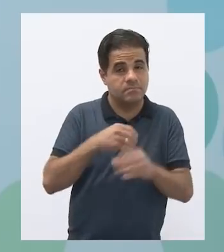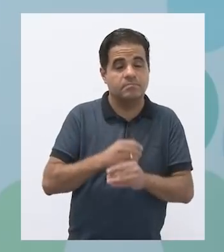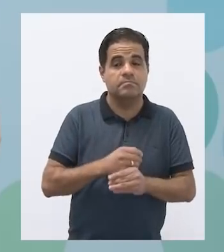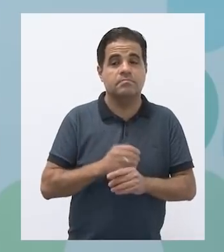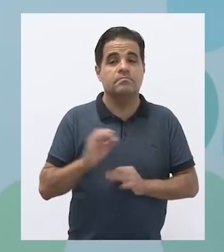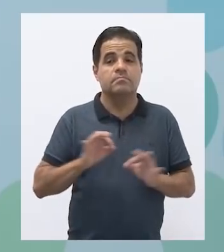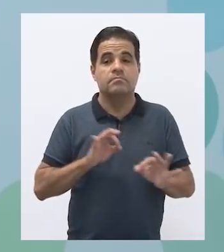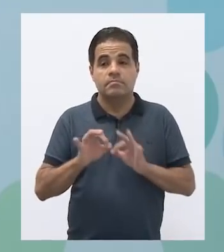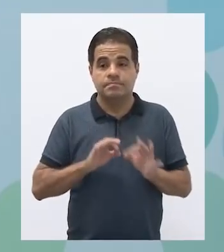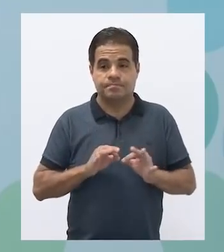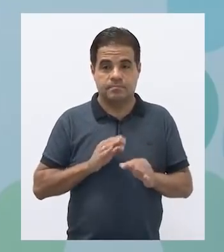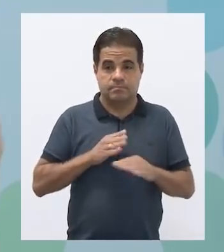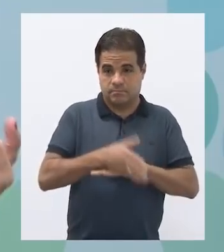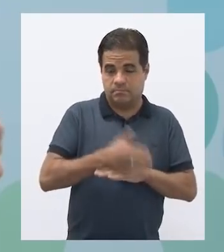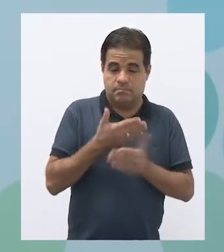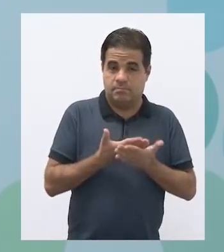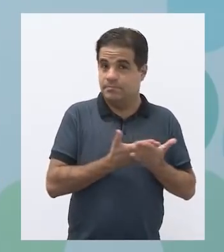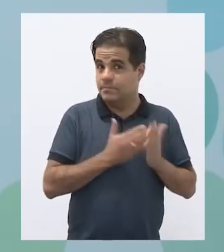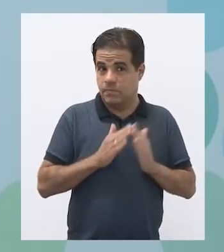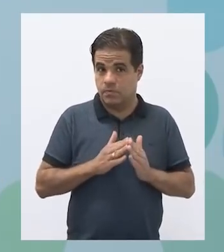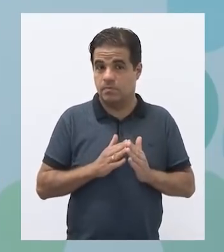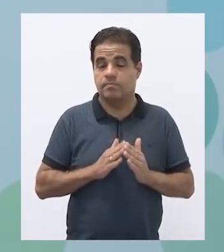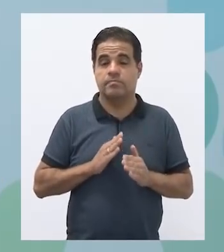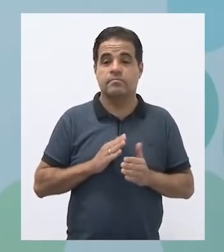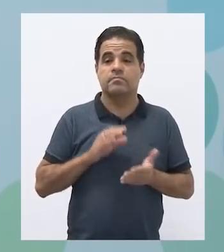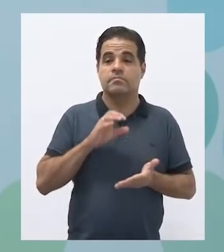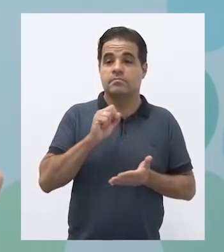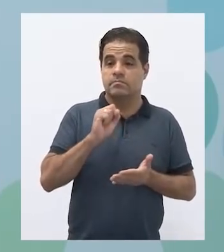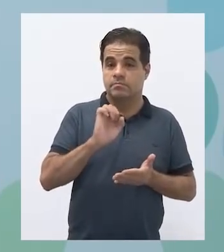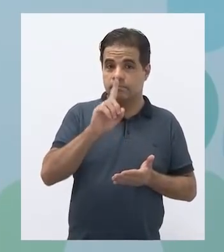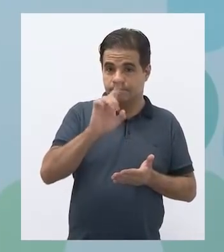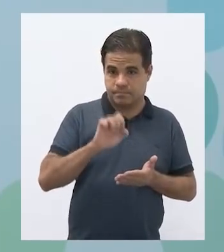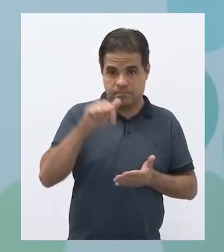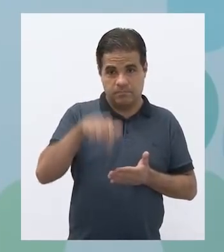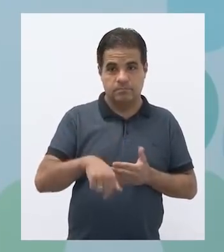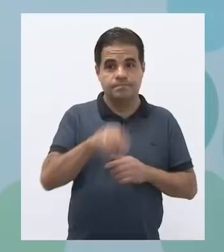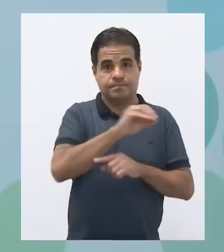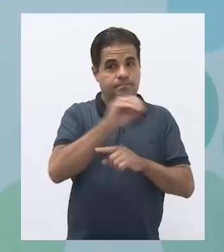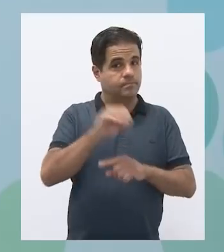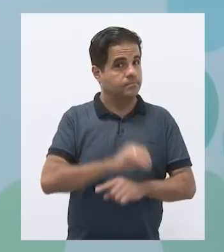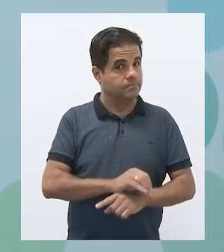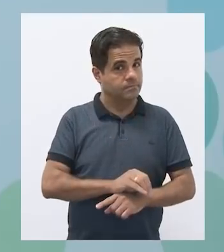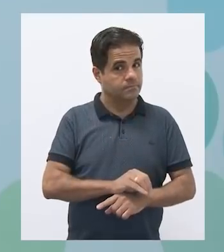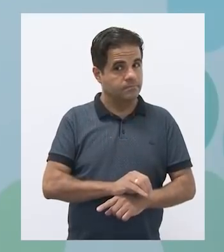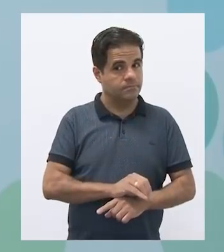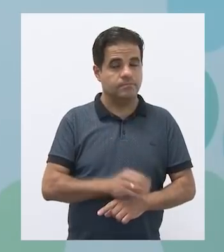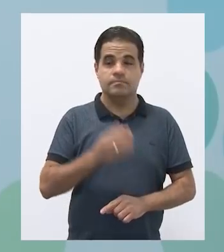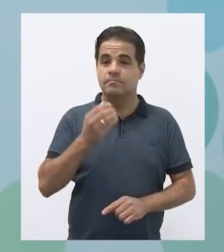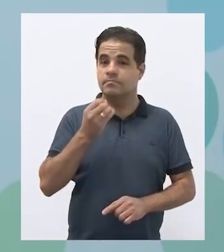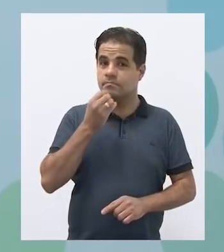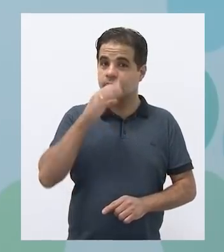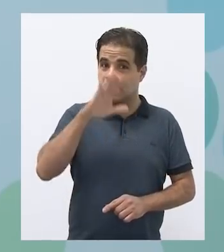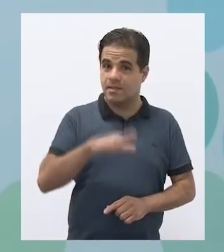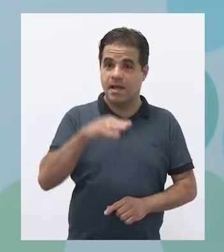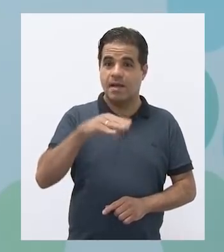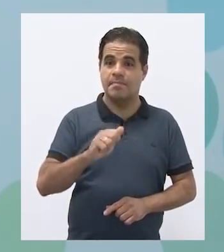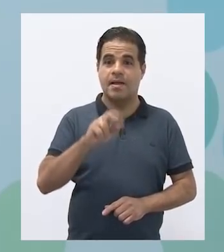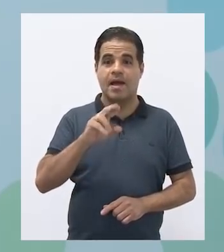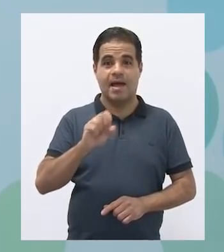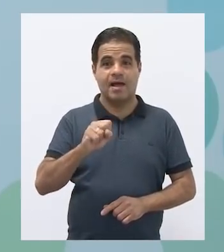de projetos como Acesso Escola, a sede e aqui o Centro de Mídias. Marcos, boa tarde, seja